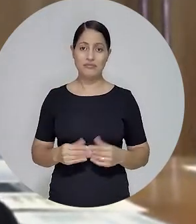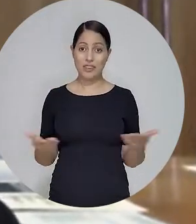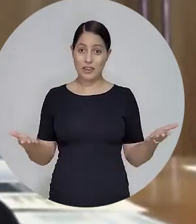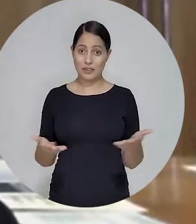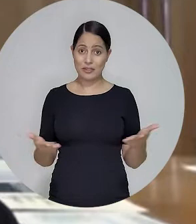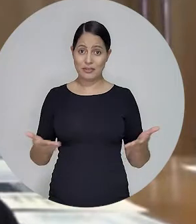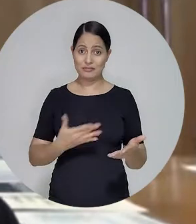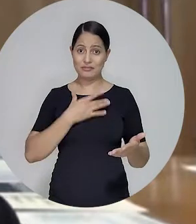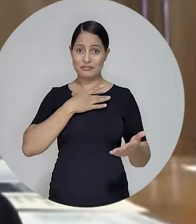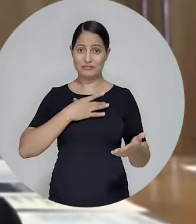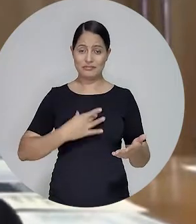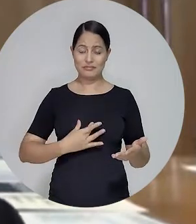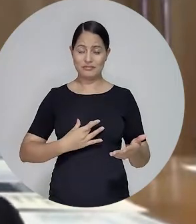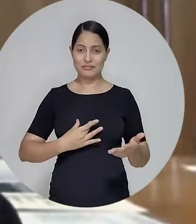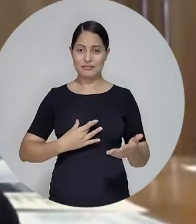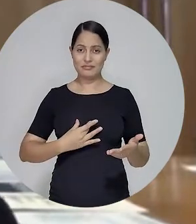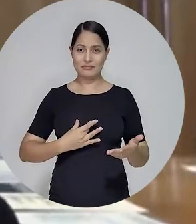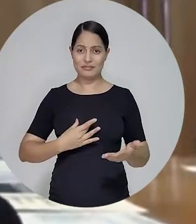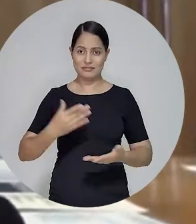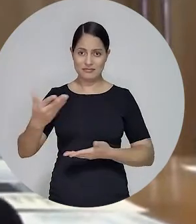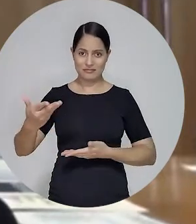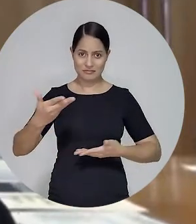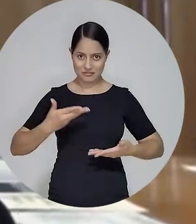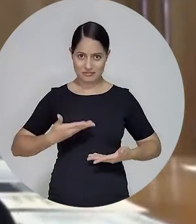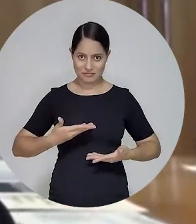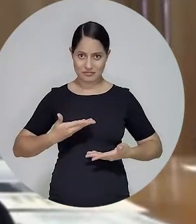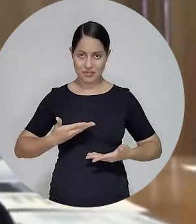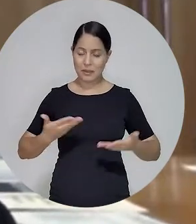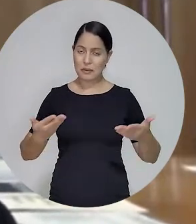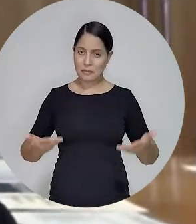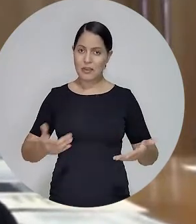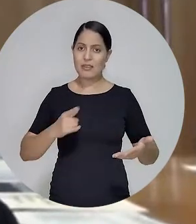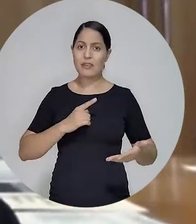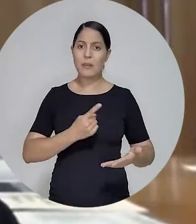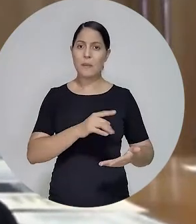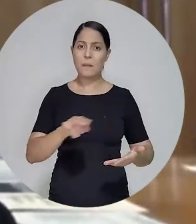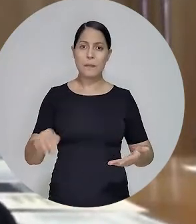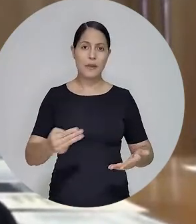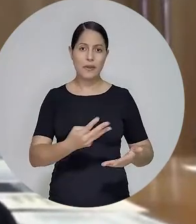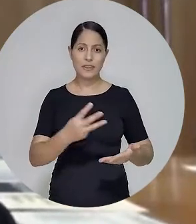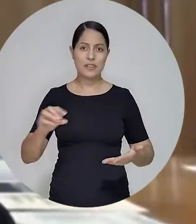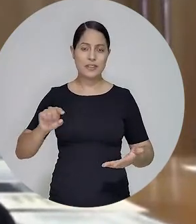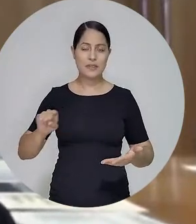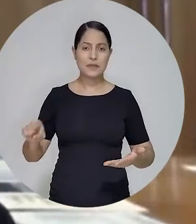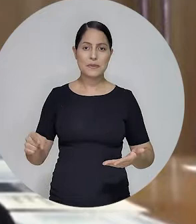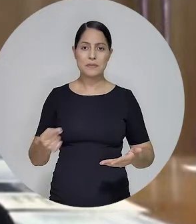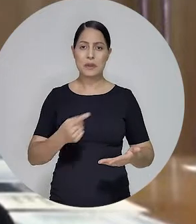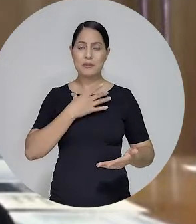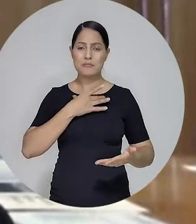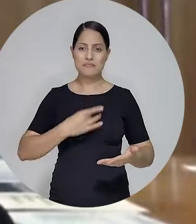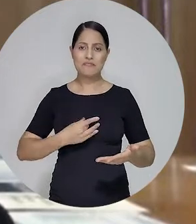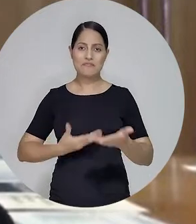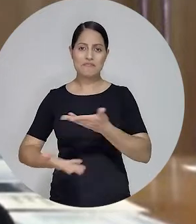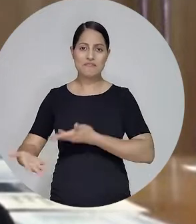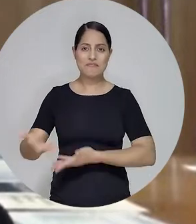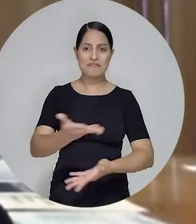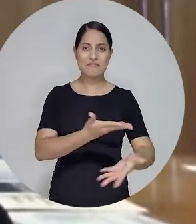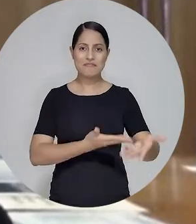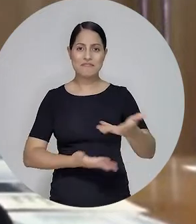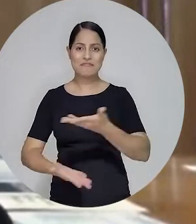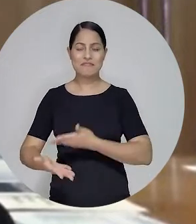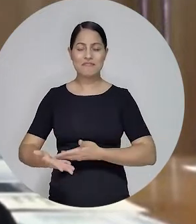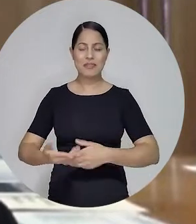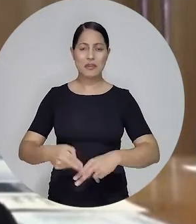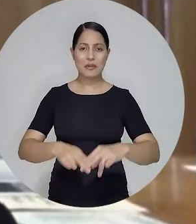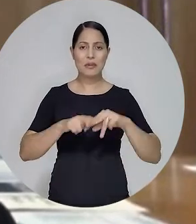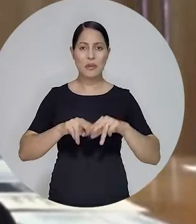Grande Mérito, mais de 1.300.000 advogados estão sendo presenteados com a renovação do munus